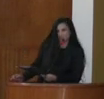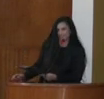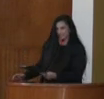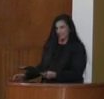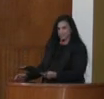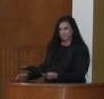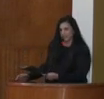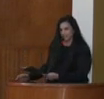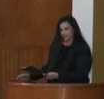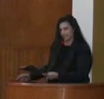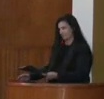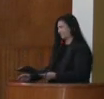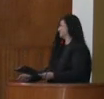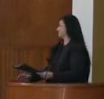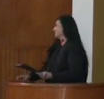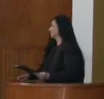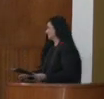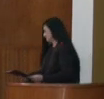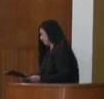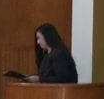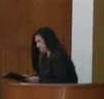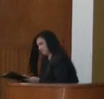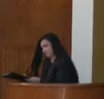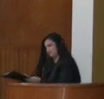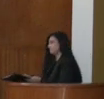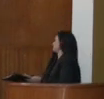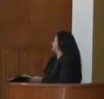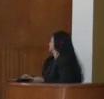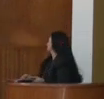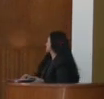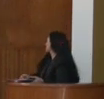Pode, pode. À vontade.